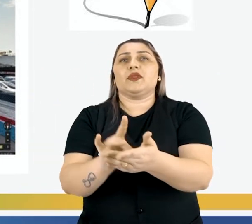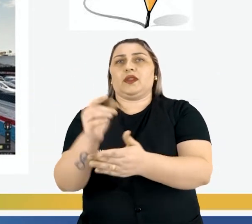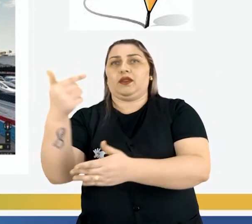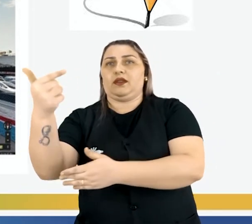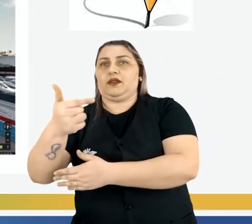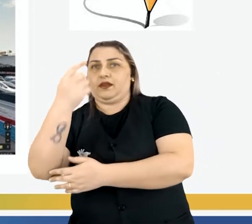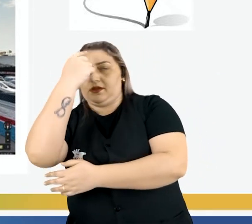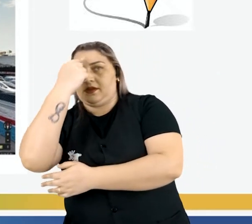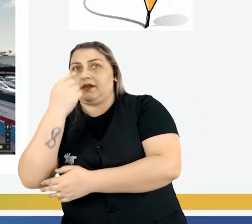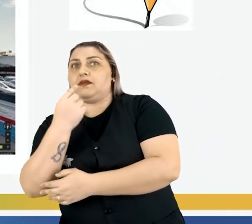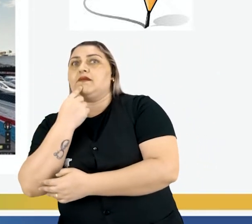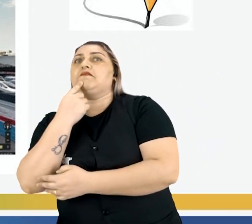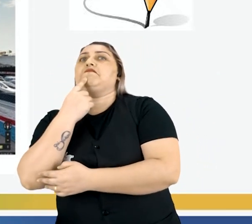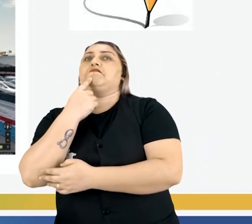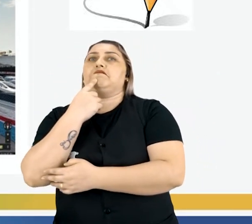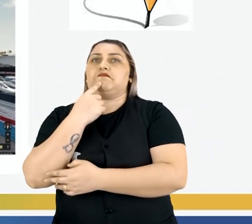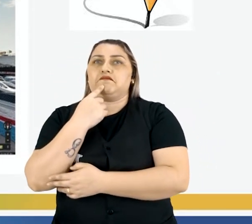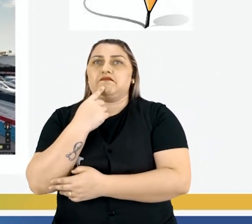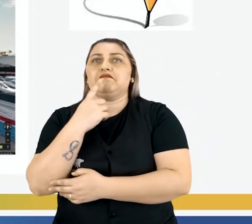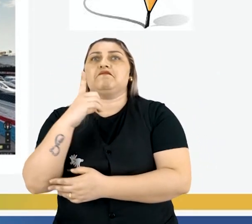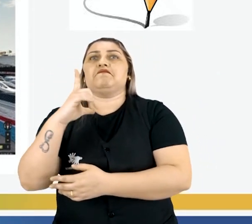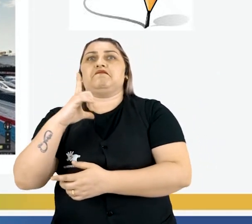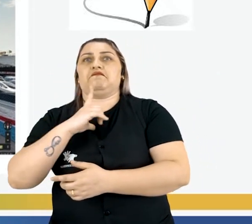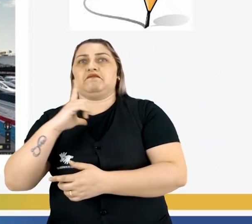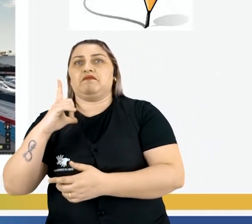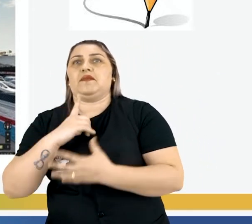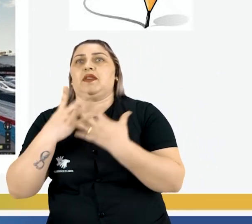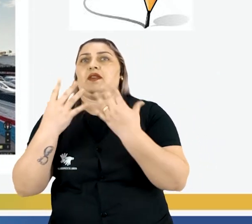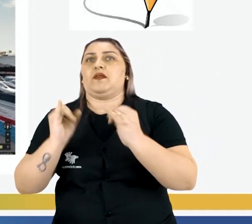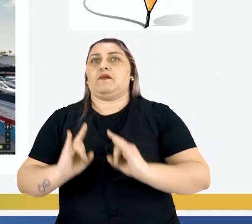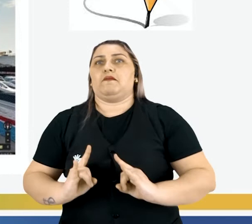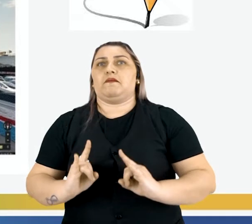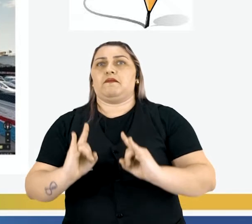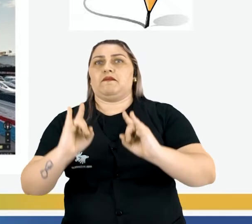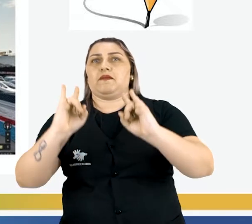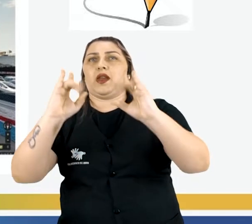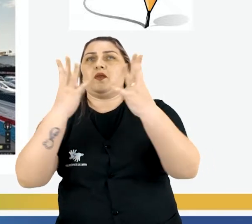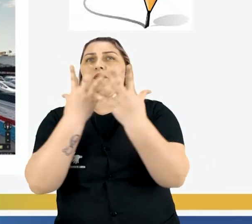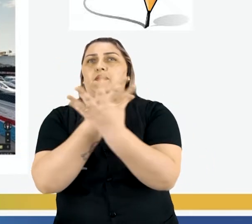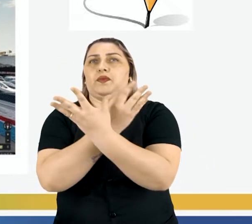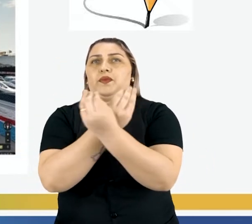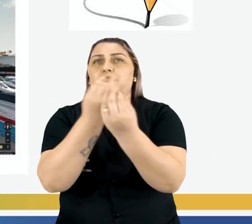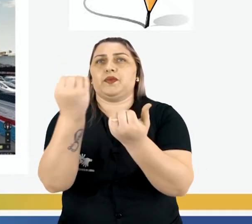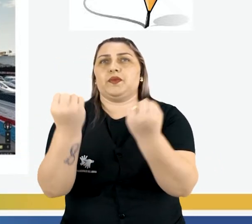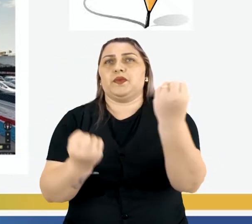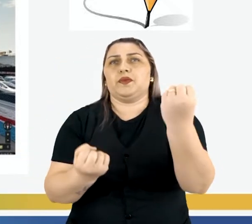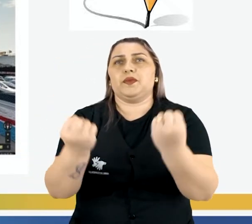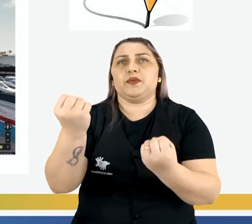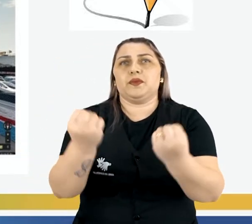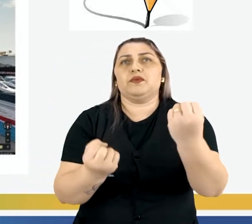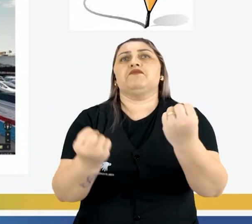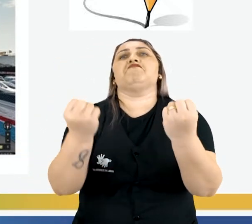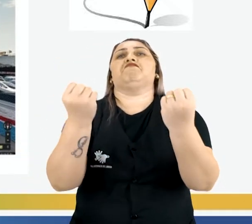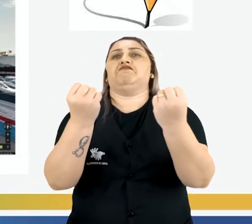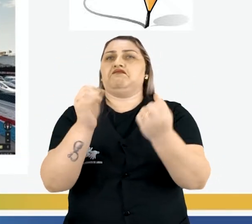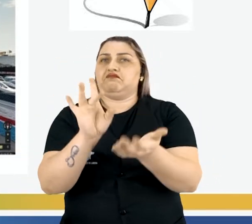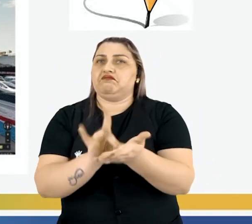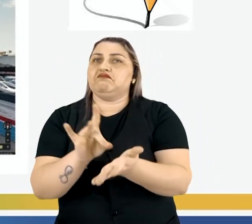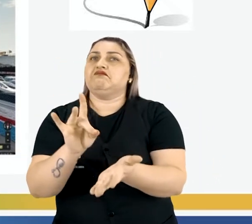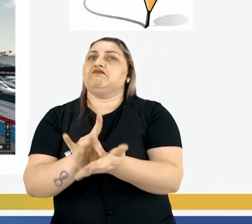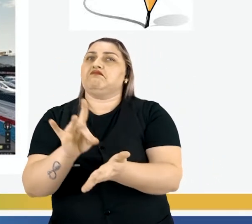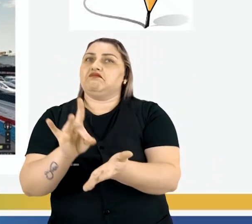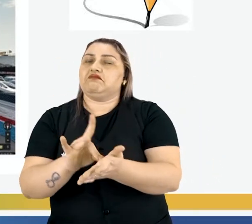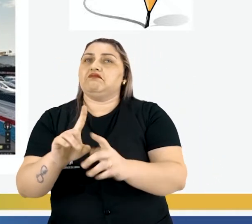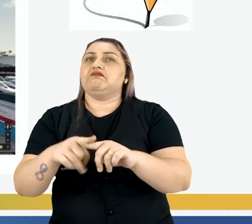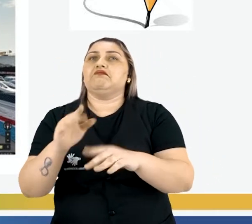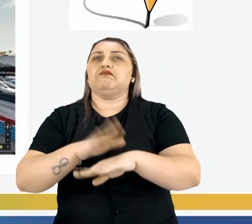imagem, observamos um prédio também, né? Olha só, mas tem muitos carros, não é?